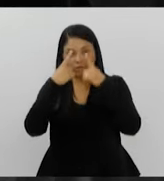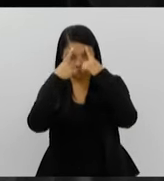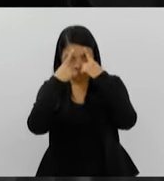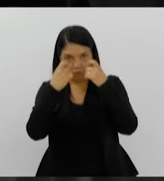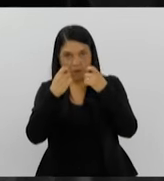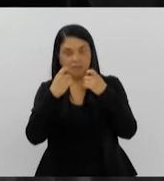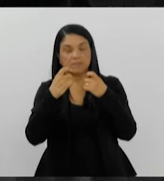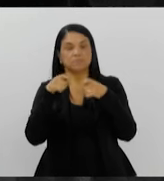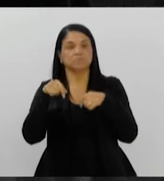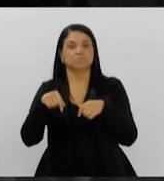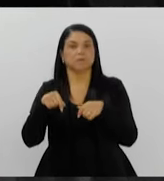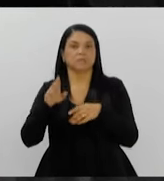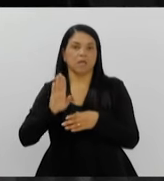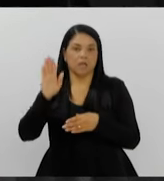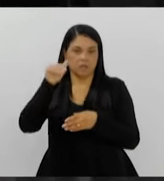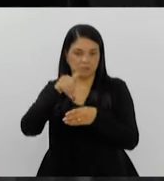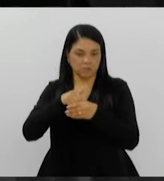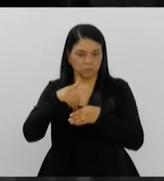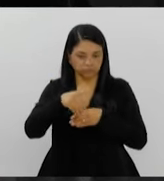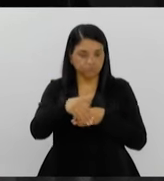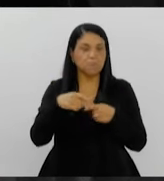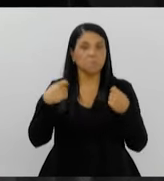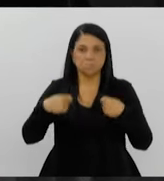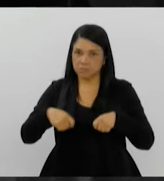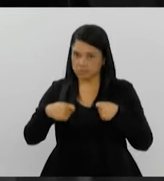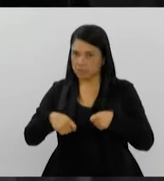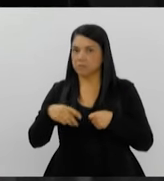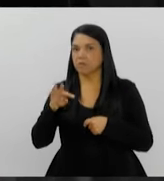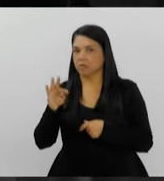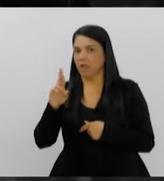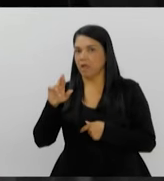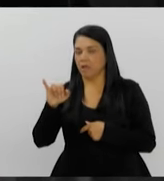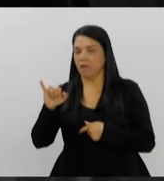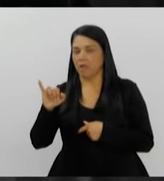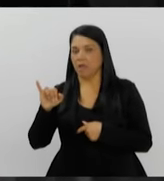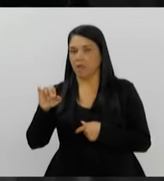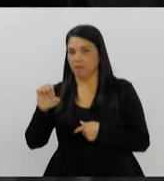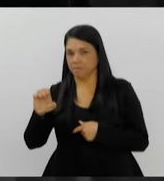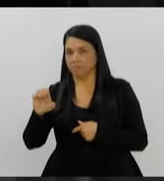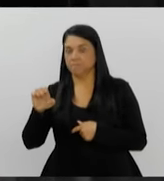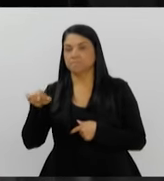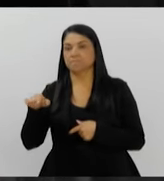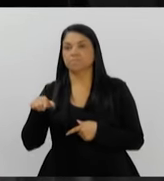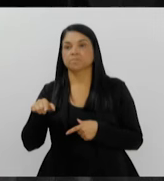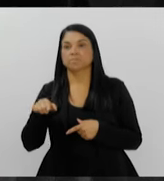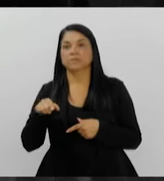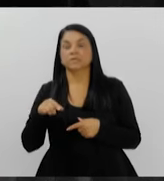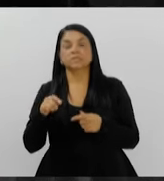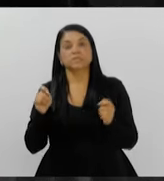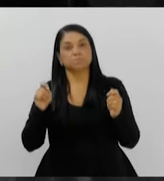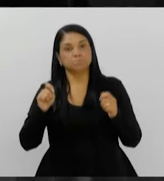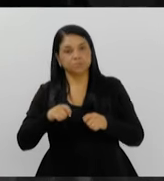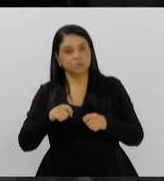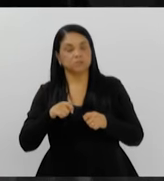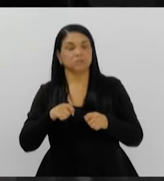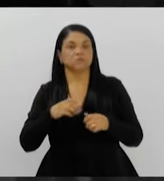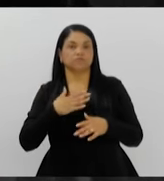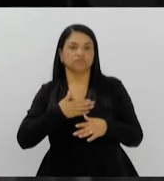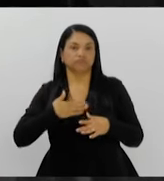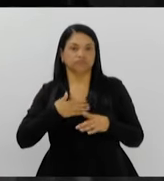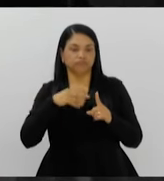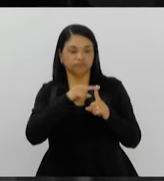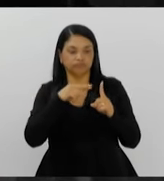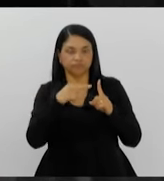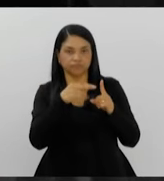nessa eleição e tem que fazê-lo mas eu gostaria de se for possível ponto de vista